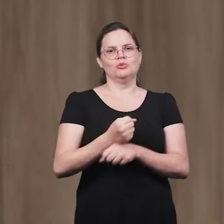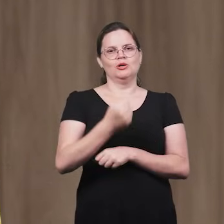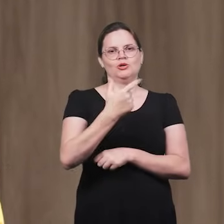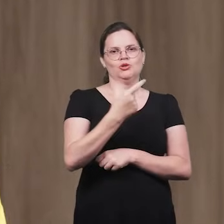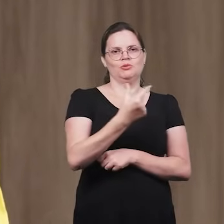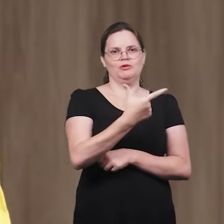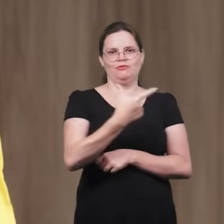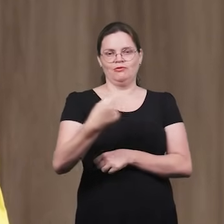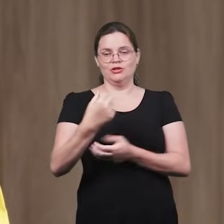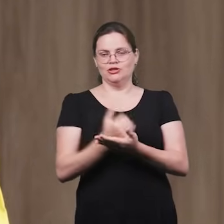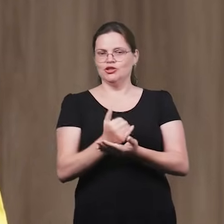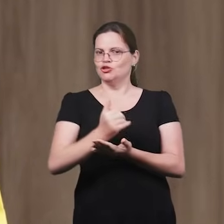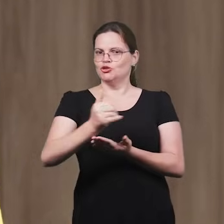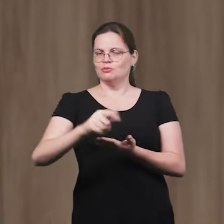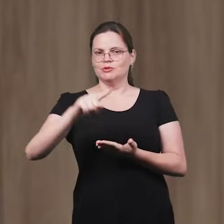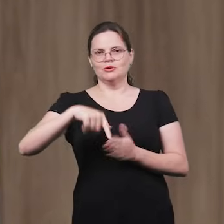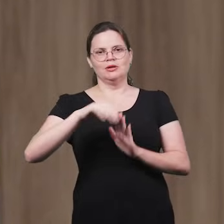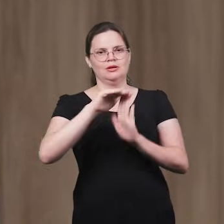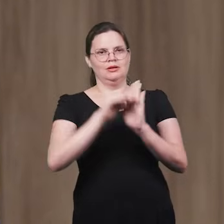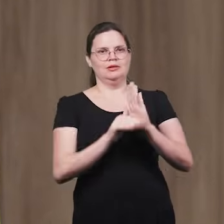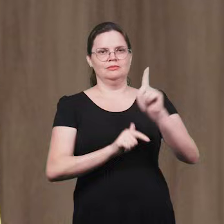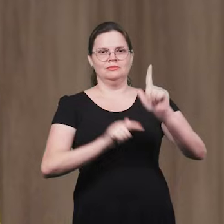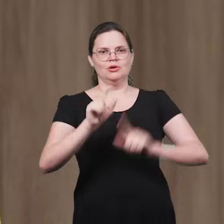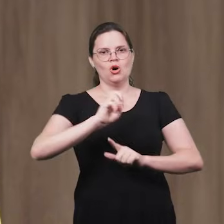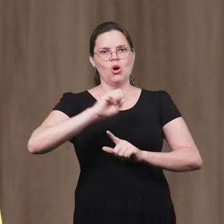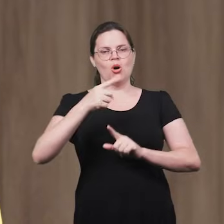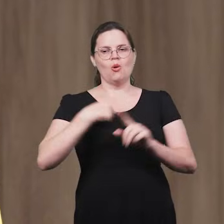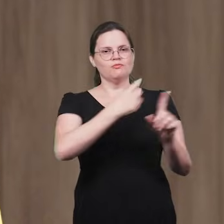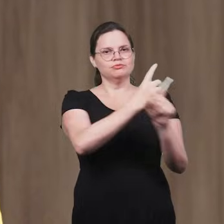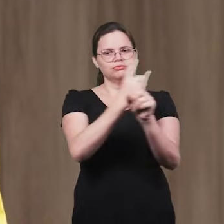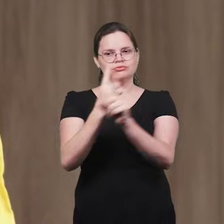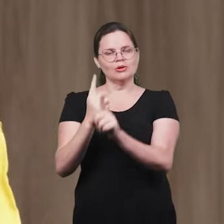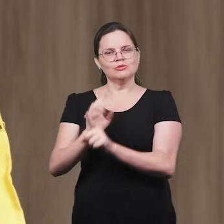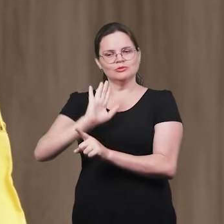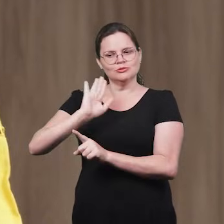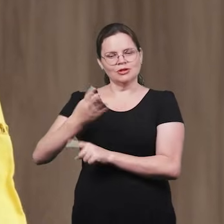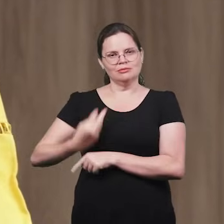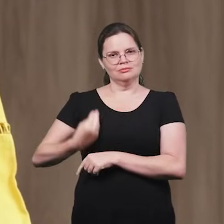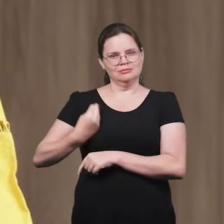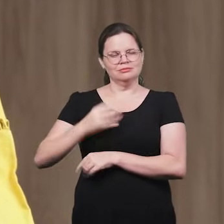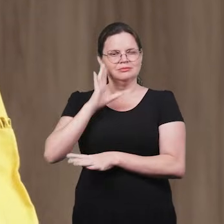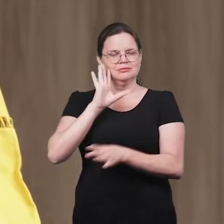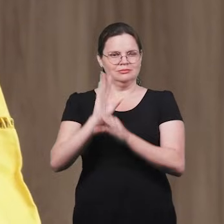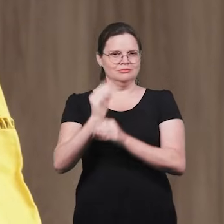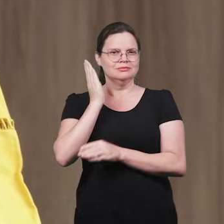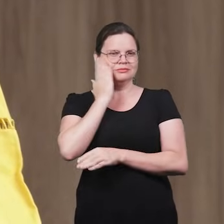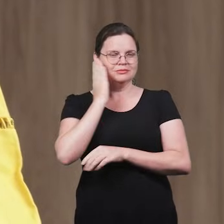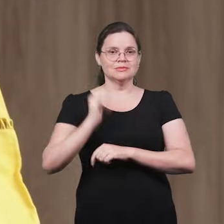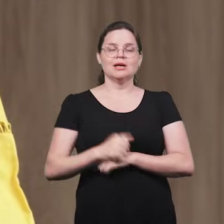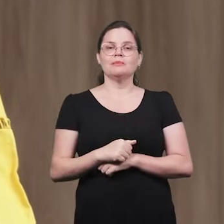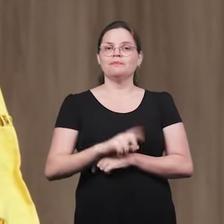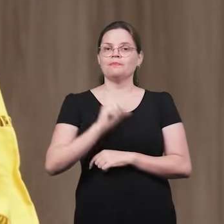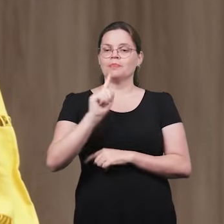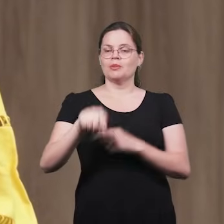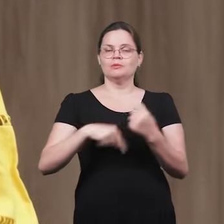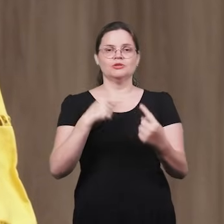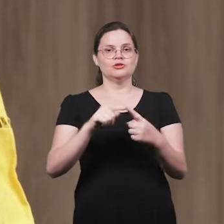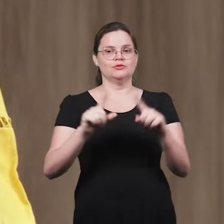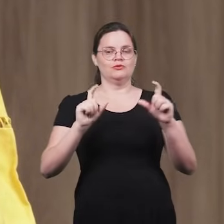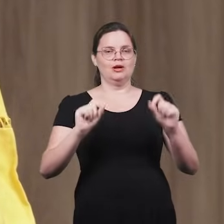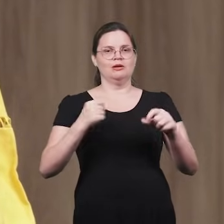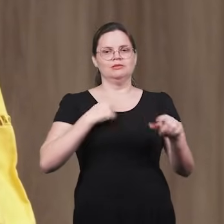deste trabalho, ou que nos encontrou recentemente já sabe, o objetivo do nosso trabalho é contribuir com